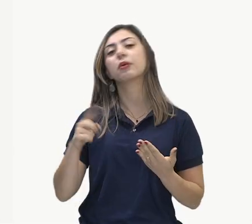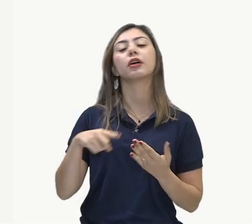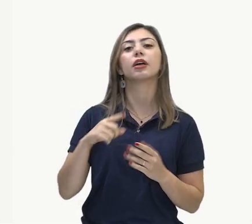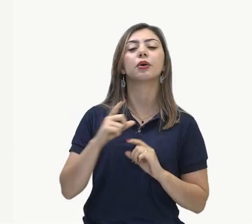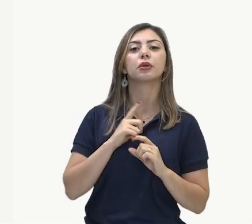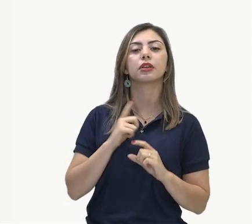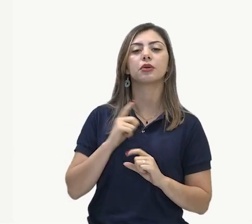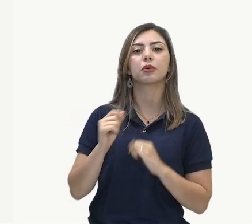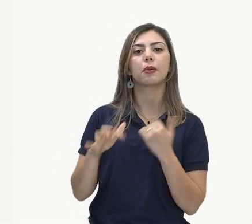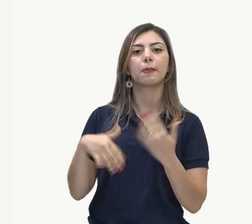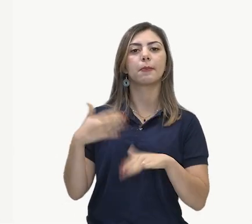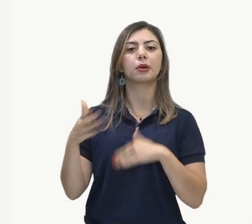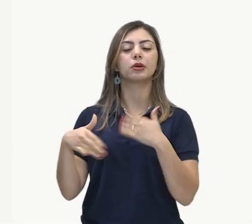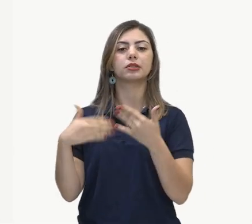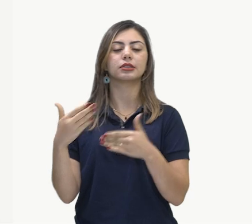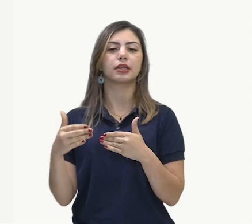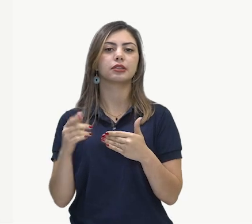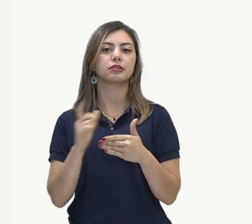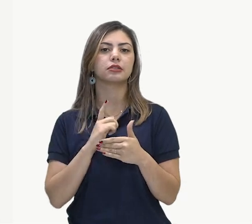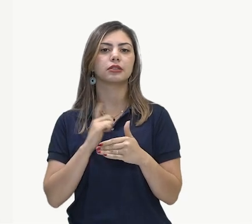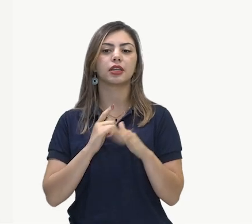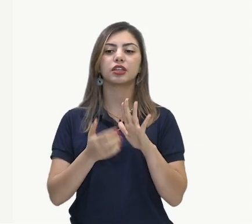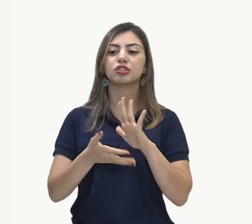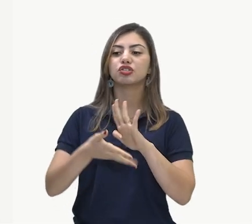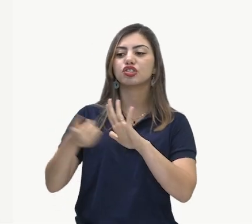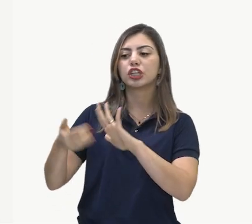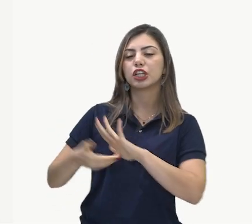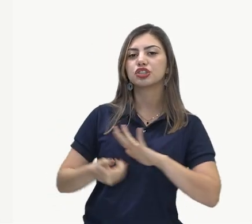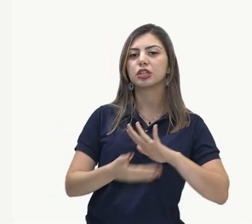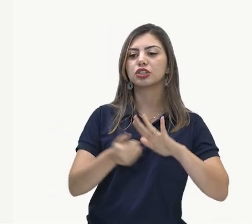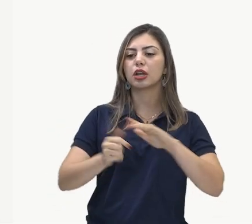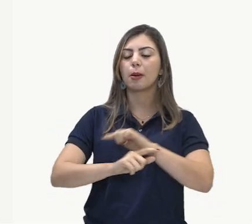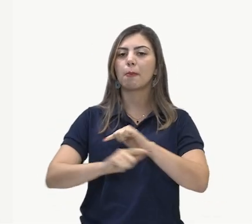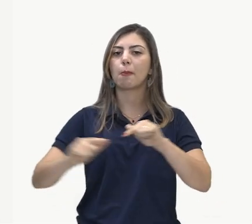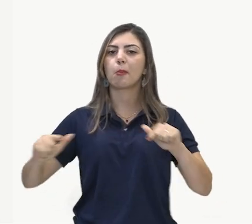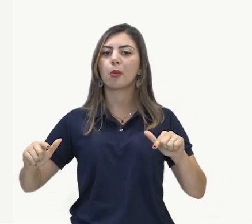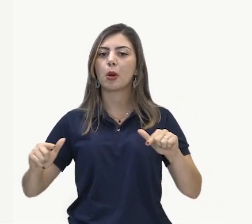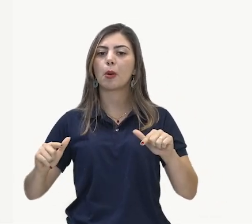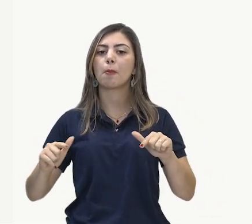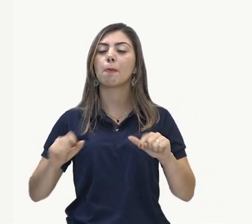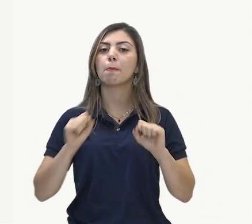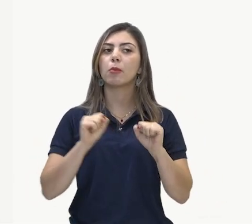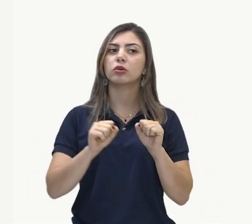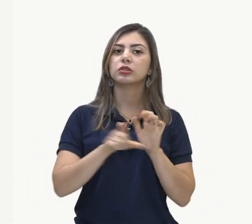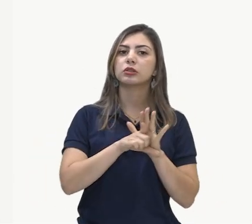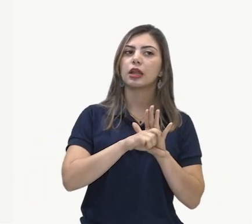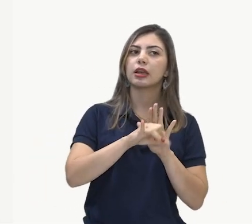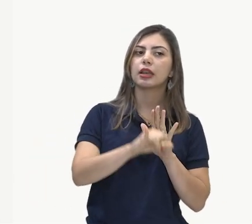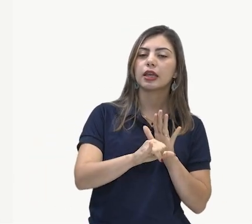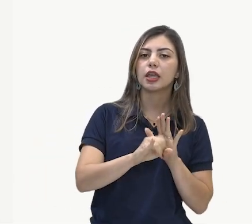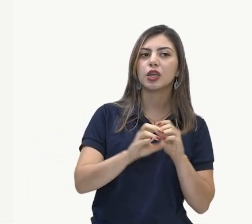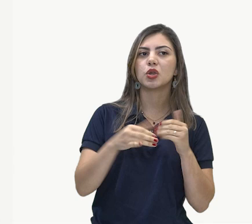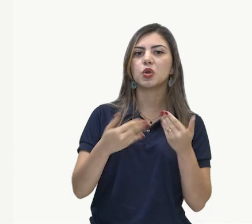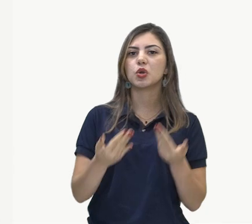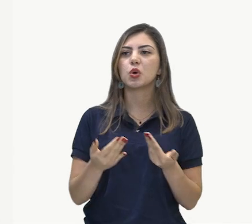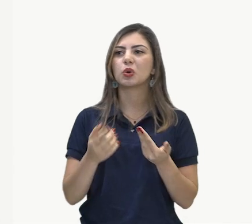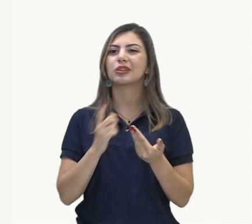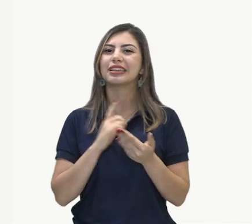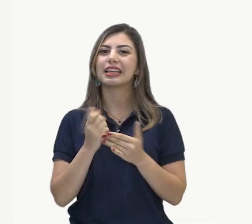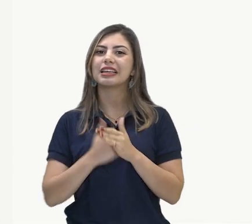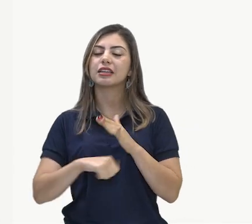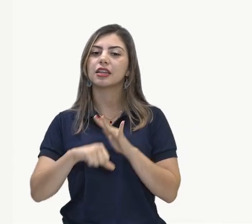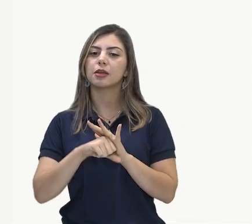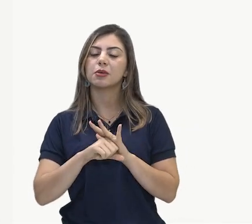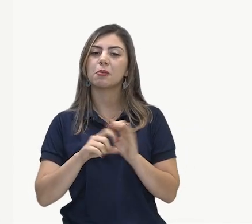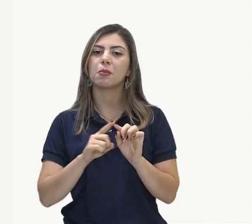de remover, né, total ou parcialmente a vegetação pode acontecer de forma legal, de forma ilegal, mas o resultado